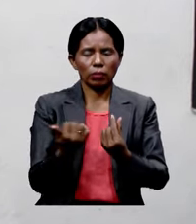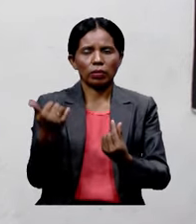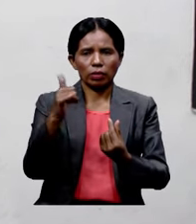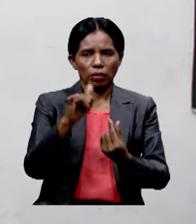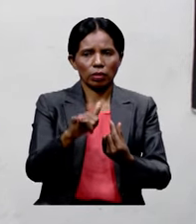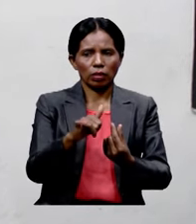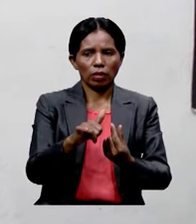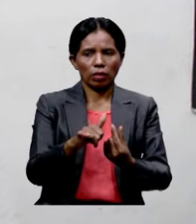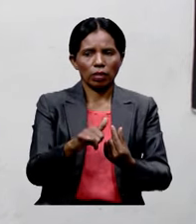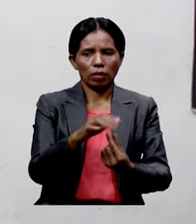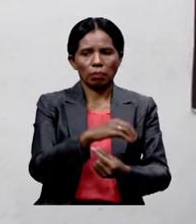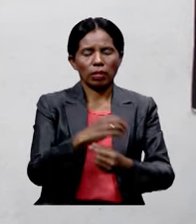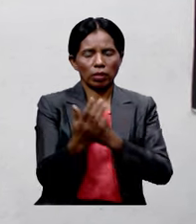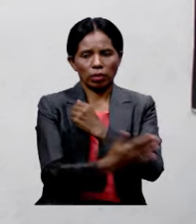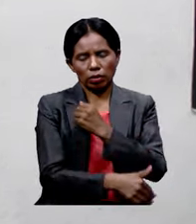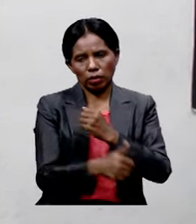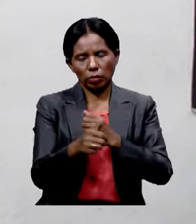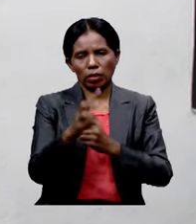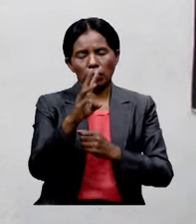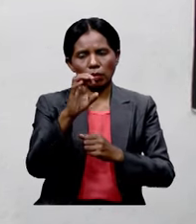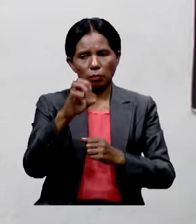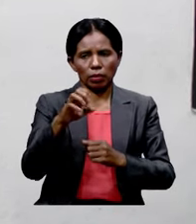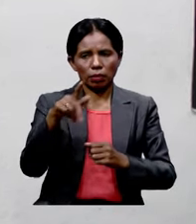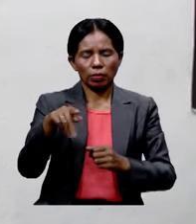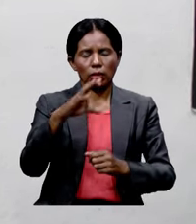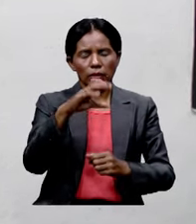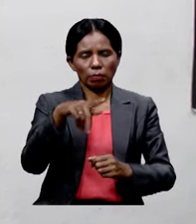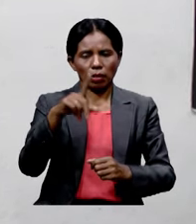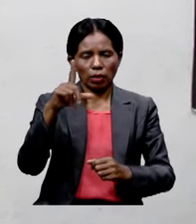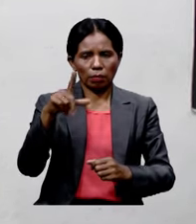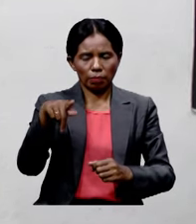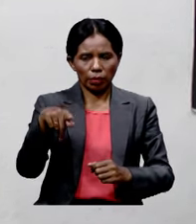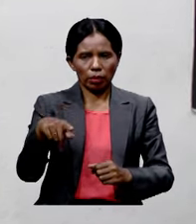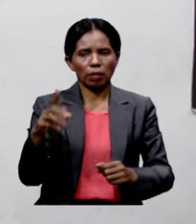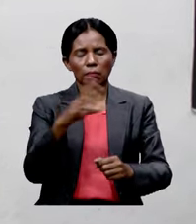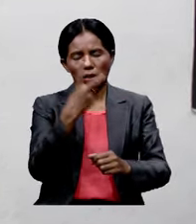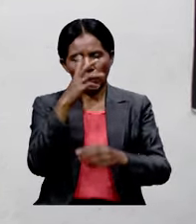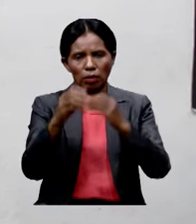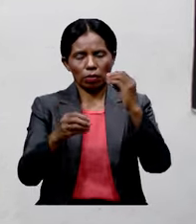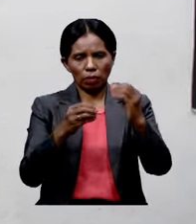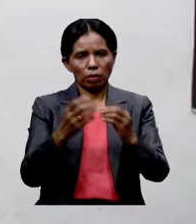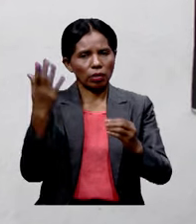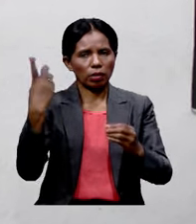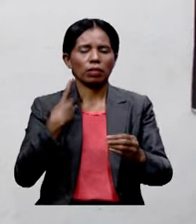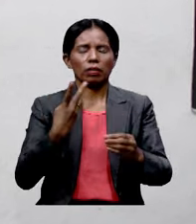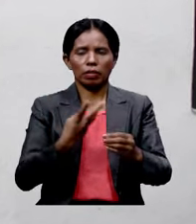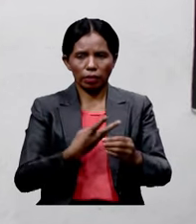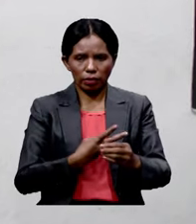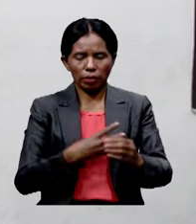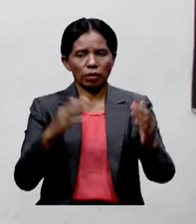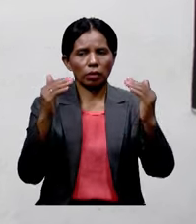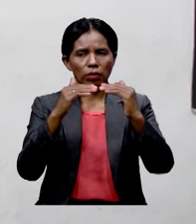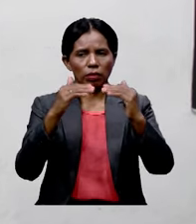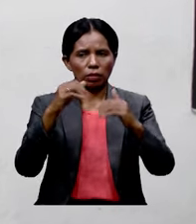nebe sai barrai liu, hansa UIP, a PCPLP, o Sercelo tambele, toca assunto ida ne e a itania